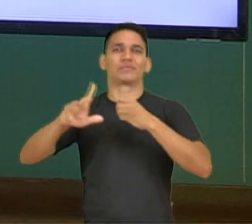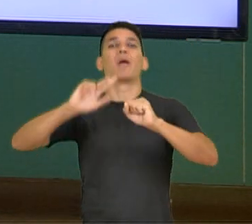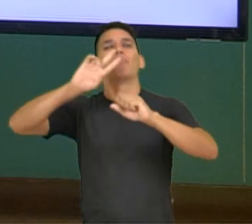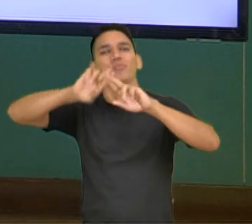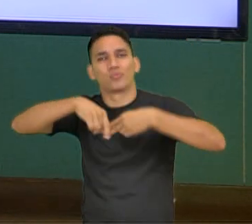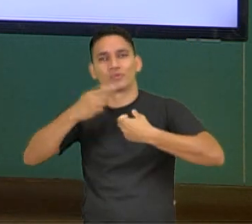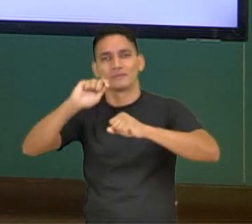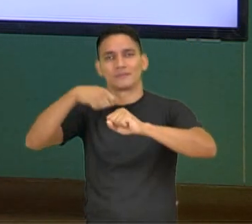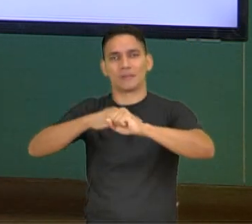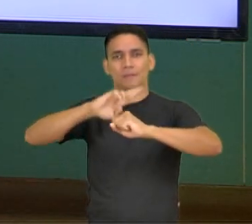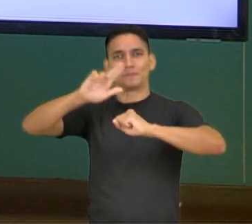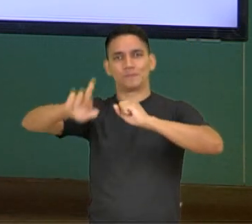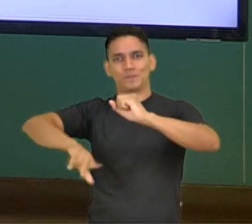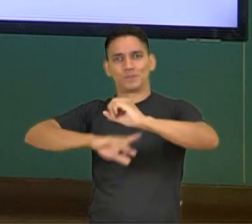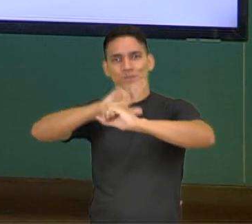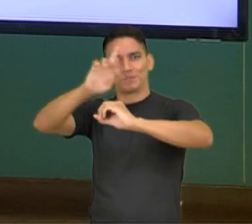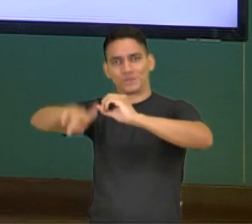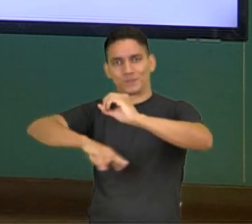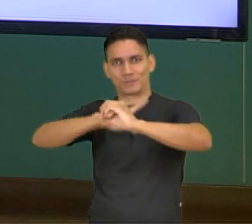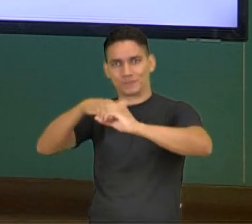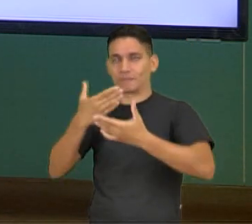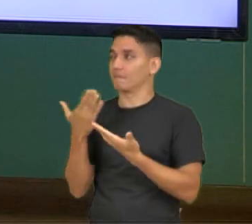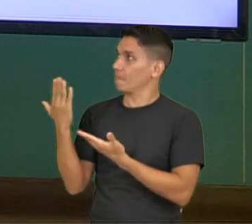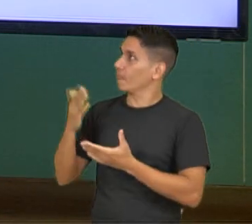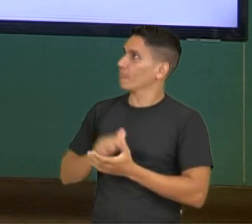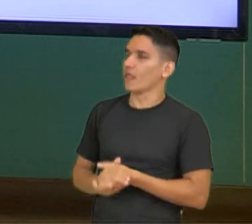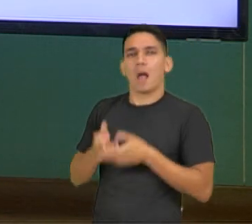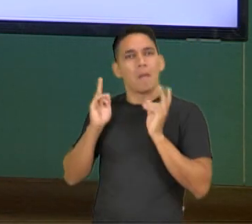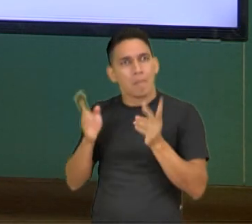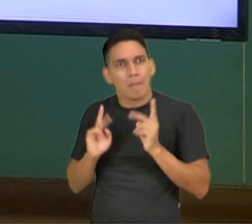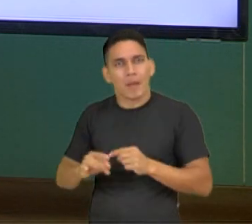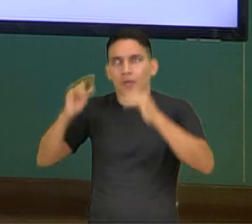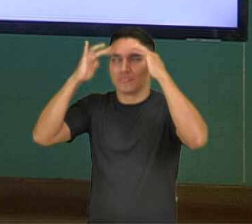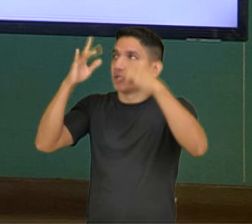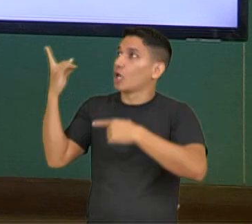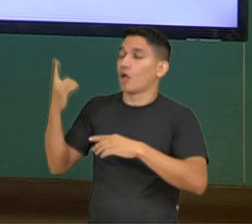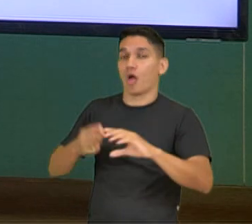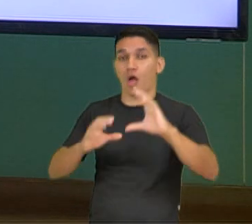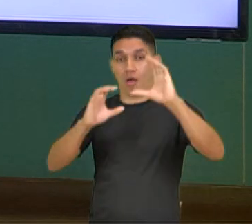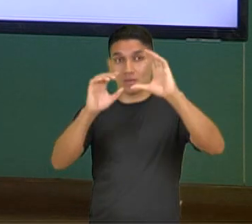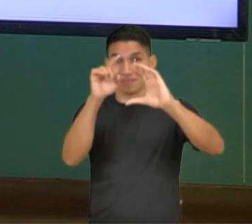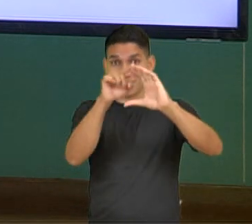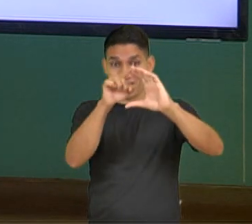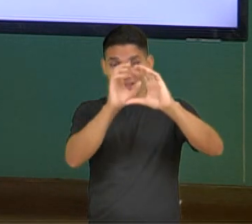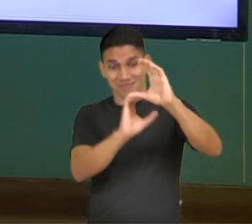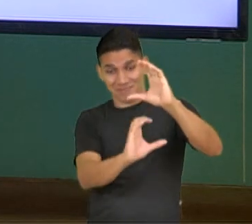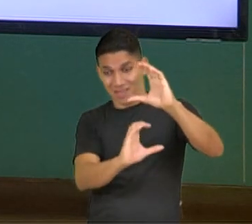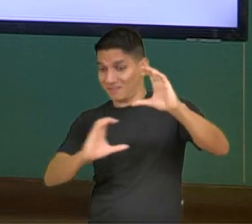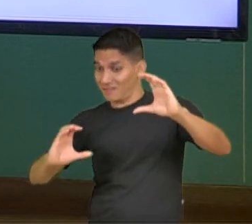os carbonos, nós temos ali o enxofre. Mesmo raciocínio aqui. Observe a diferença. há